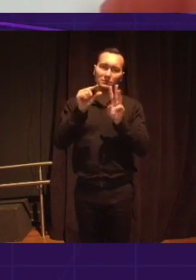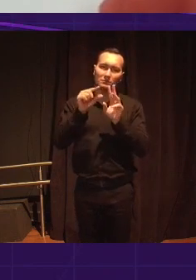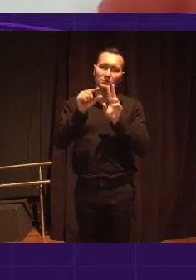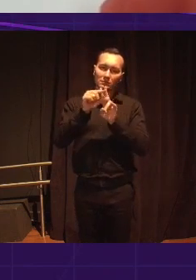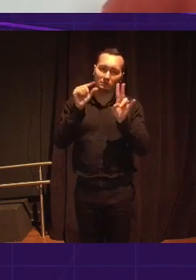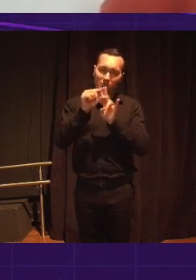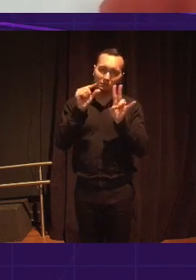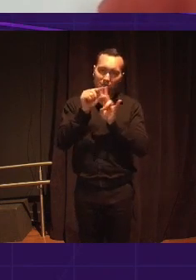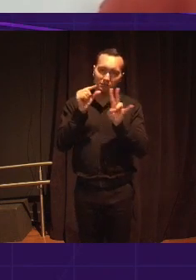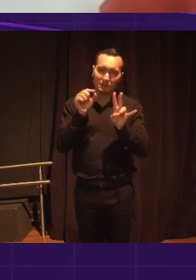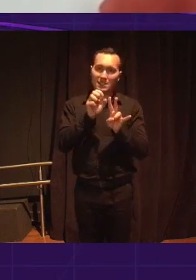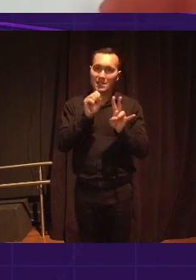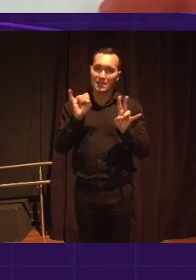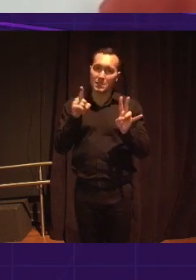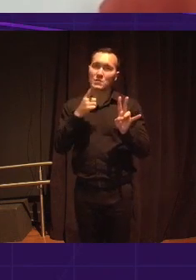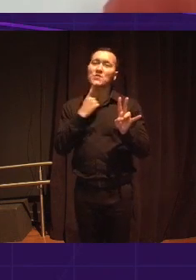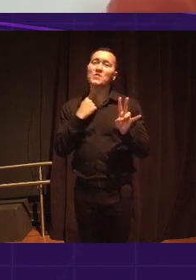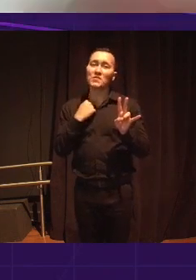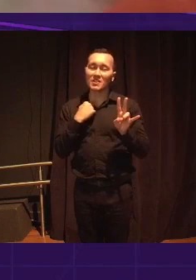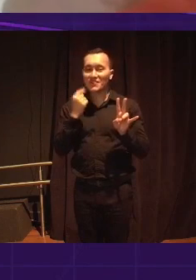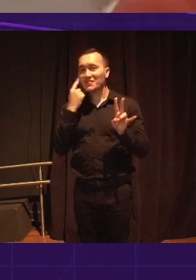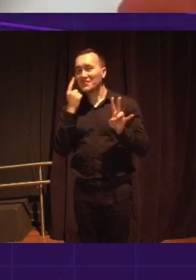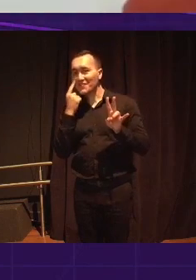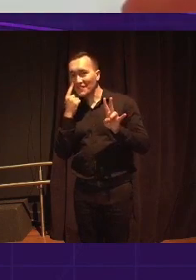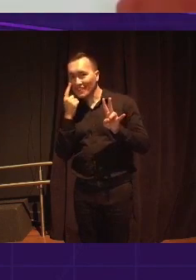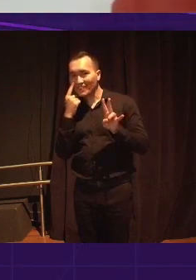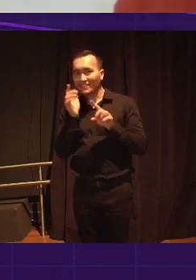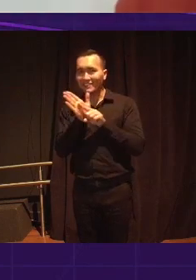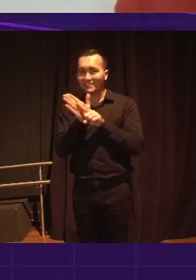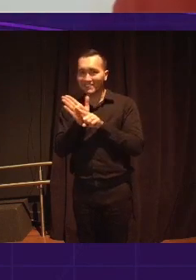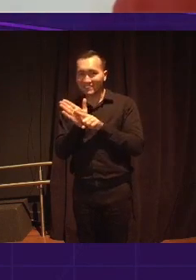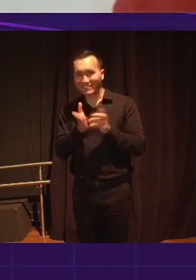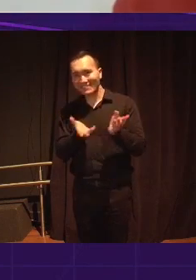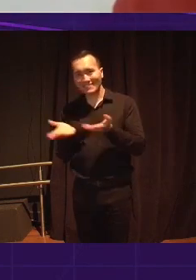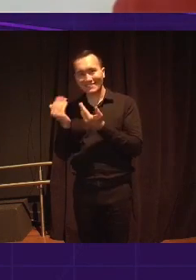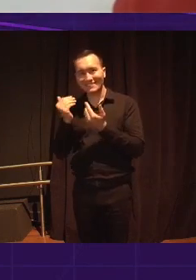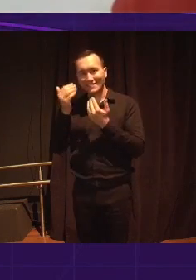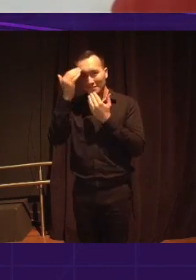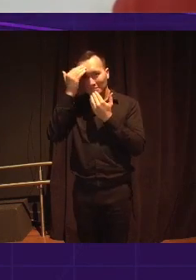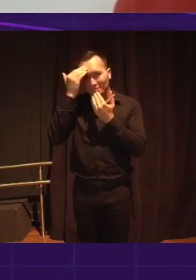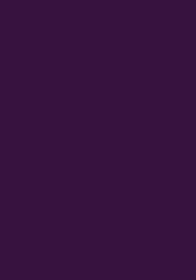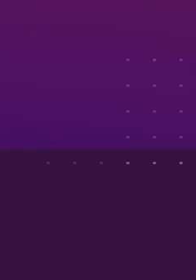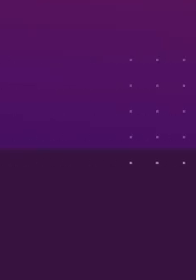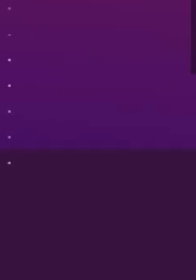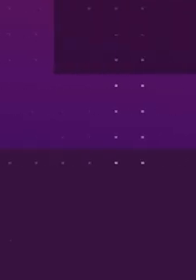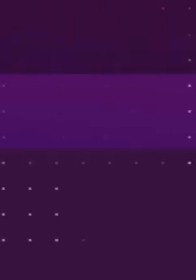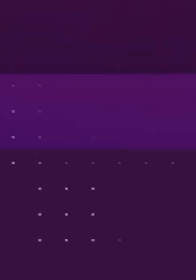também, para quem tiver interesse, poder fazer parte aí dessa grande família. Obrigada.